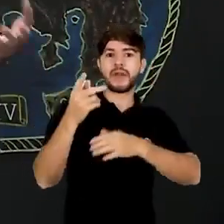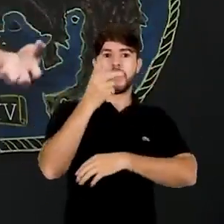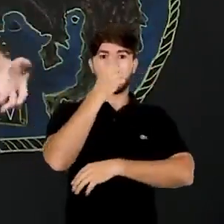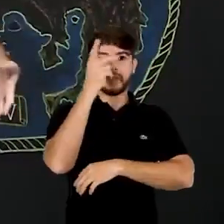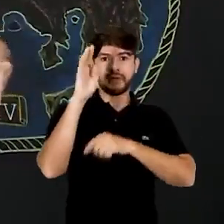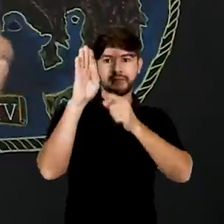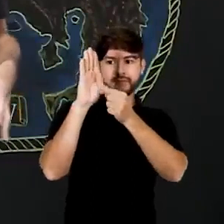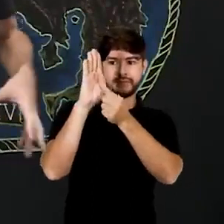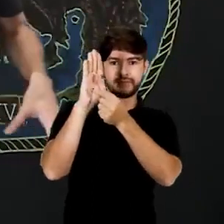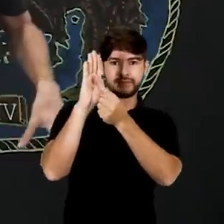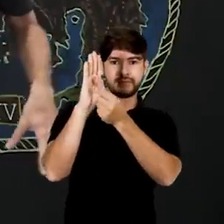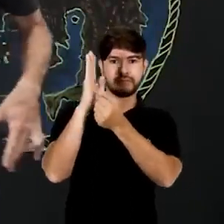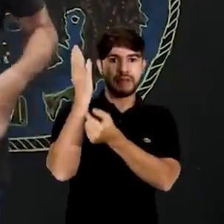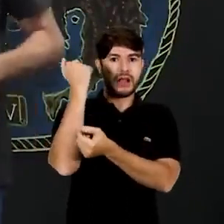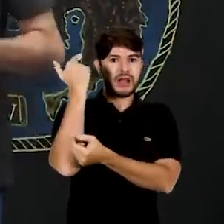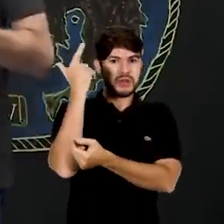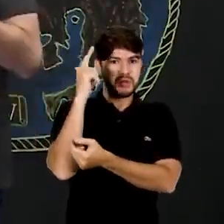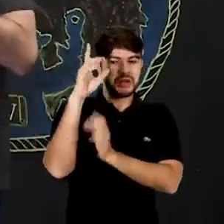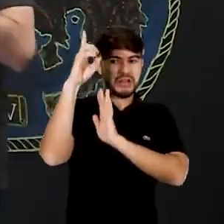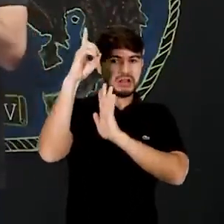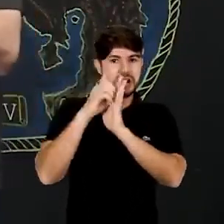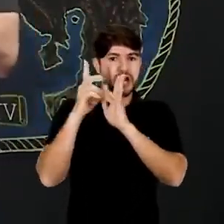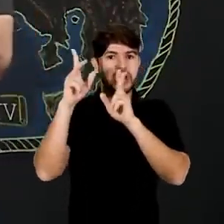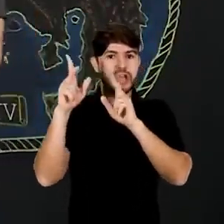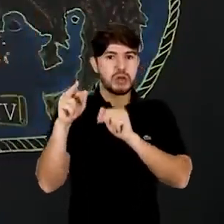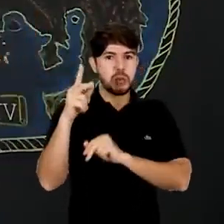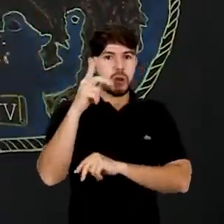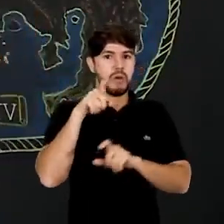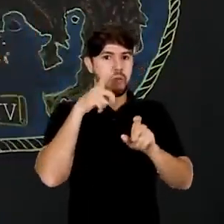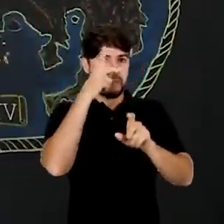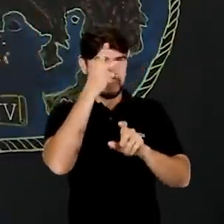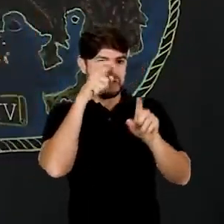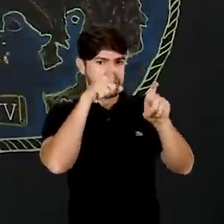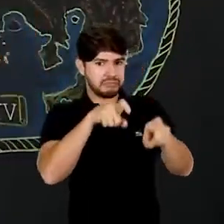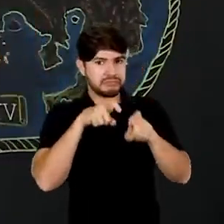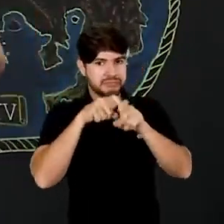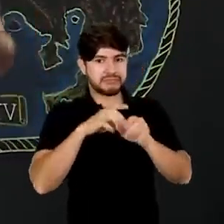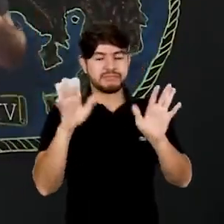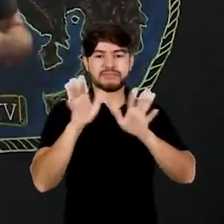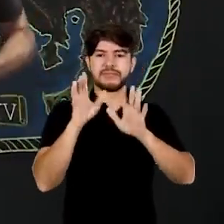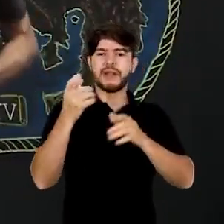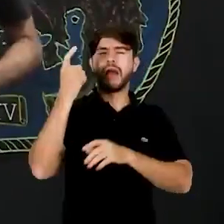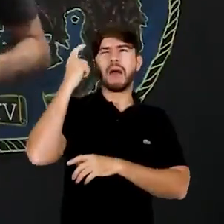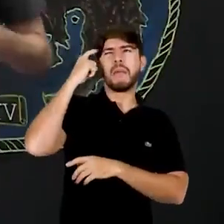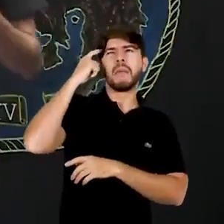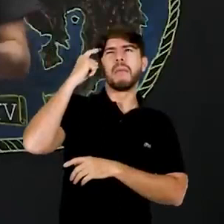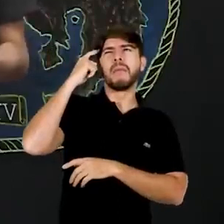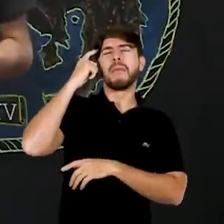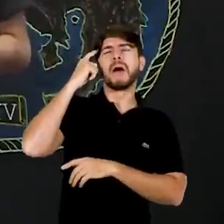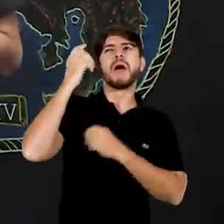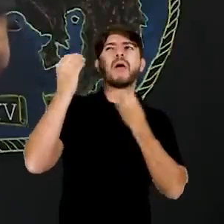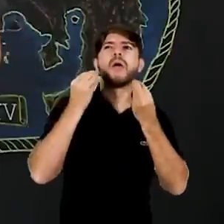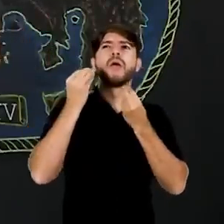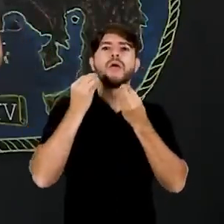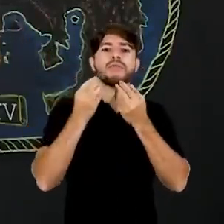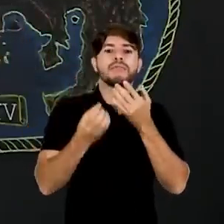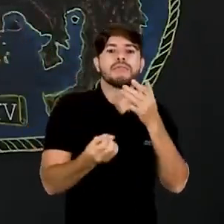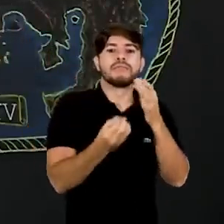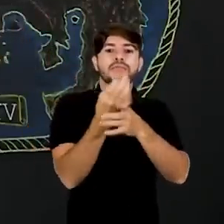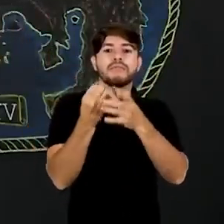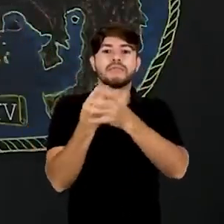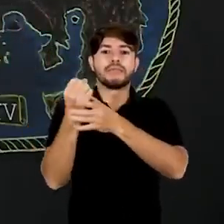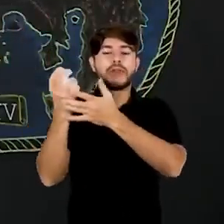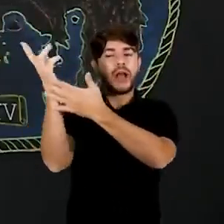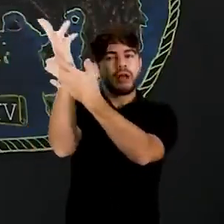mesmo prestígio dos senhores de terras, eles procuraram se diferenciar de outras formas. E uma delas foi no investimento em obras